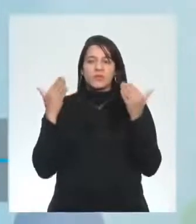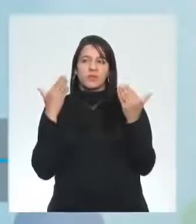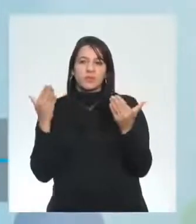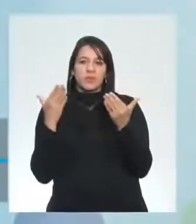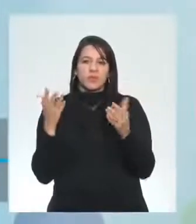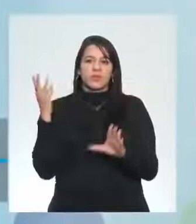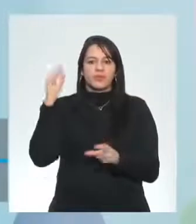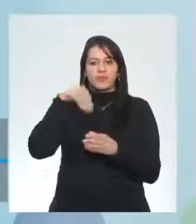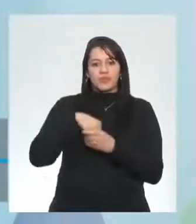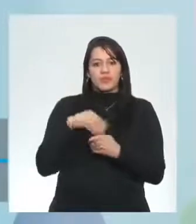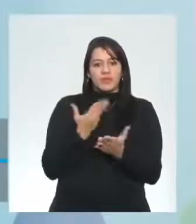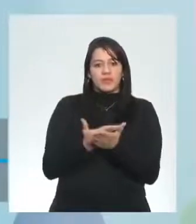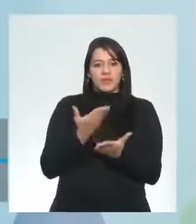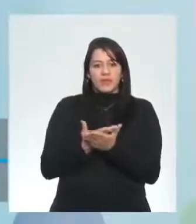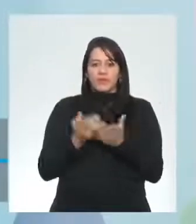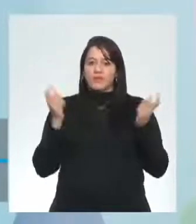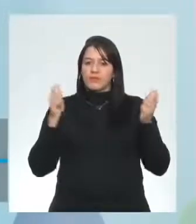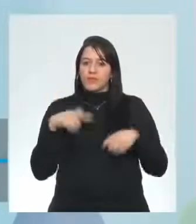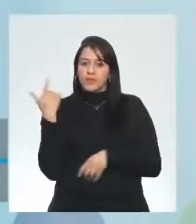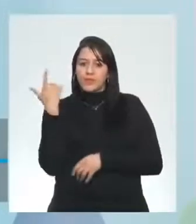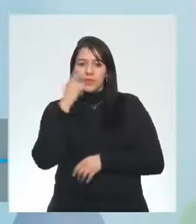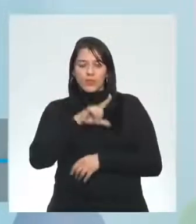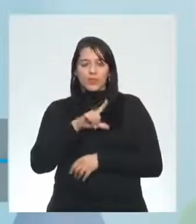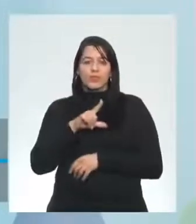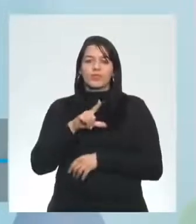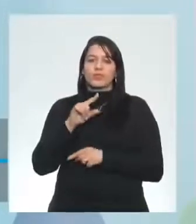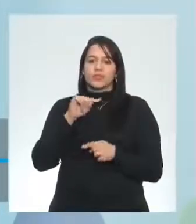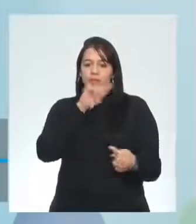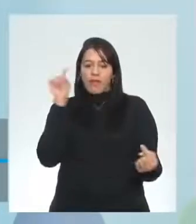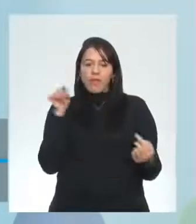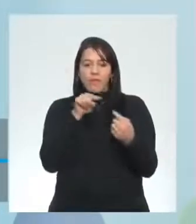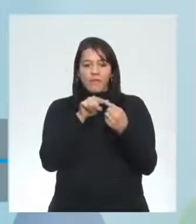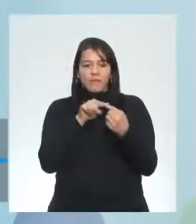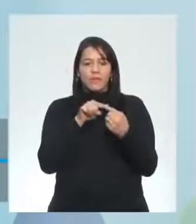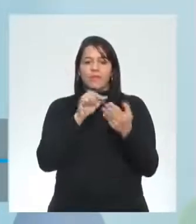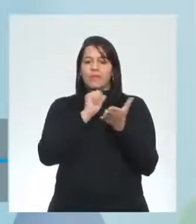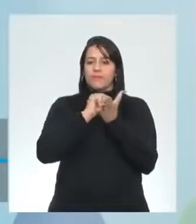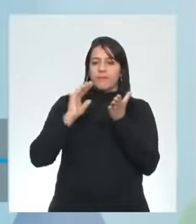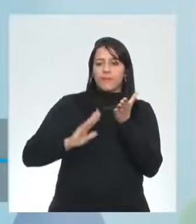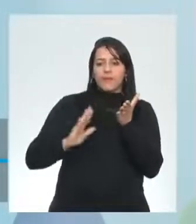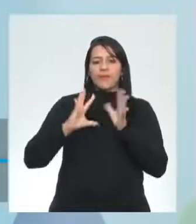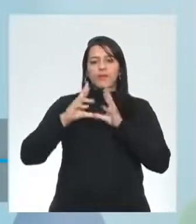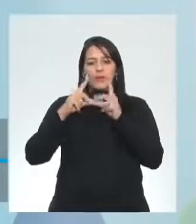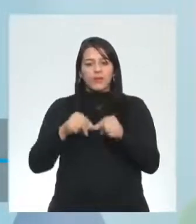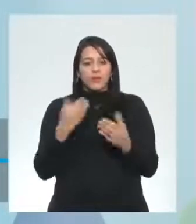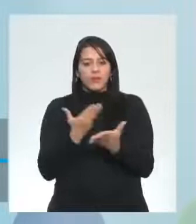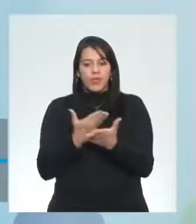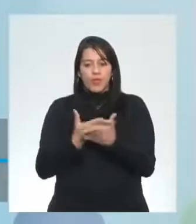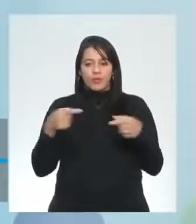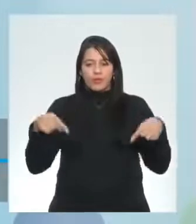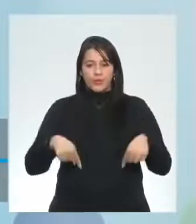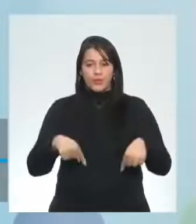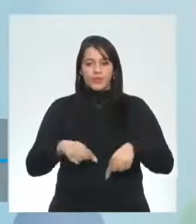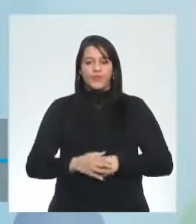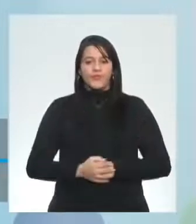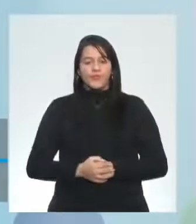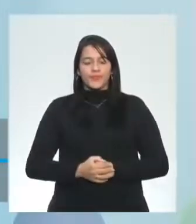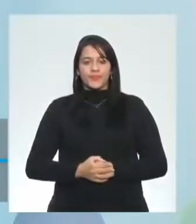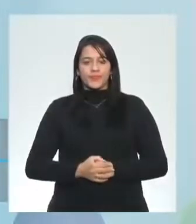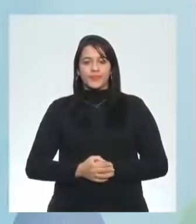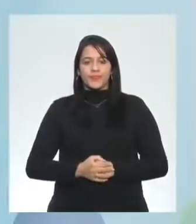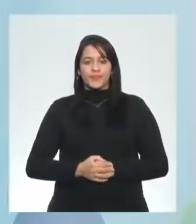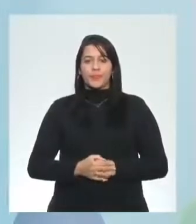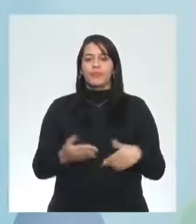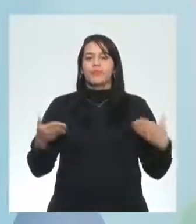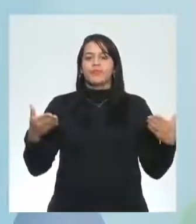dentro da nossa aula, ou se você conseguiu, então, relacionar e solucionar tudo da nossa aula, ok? E aí, gente, olha